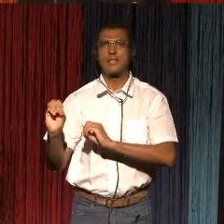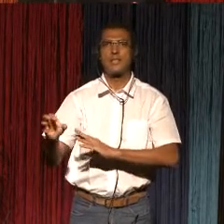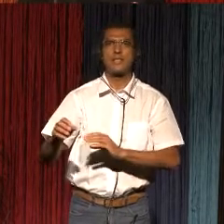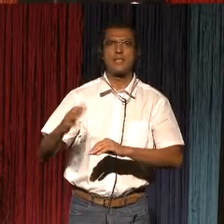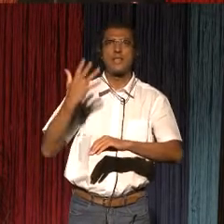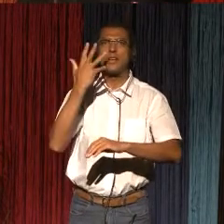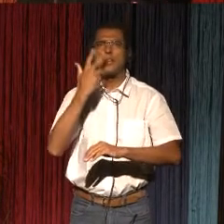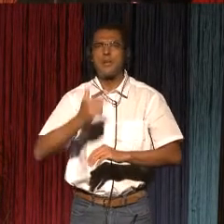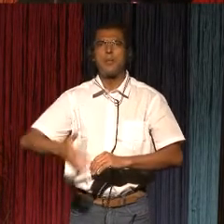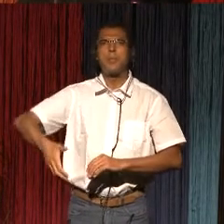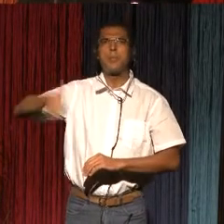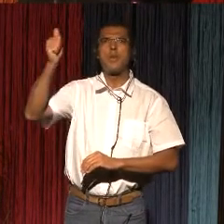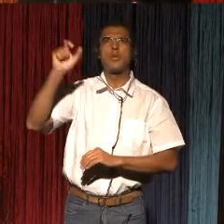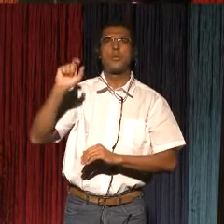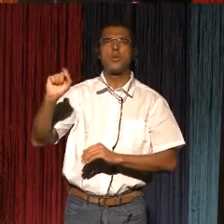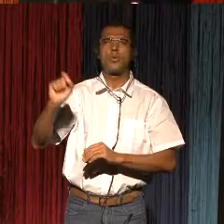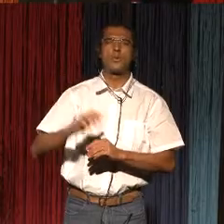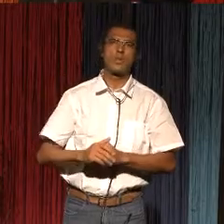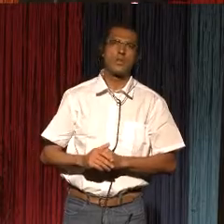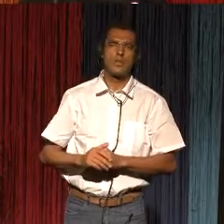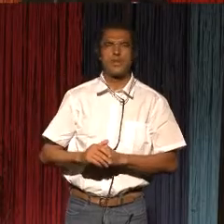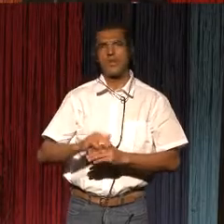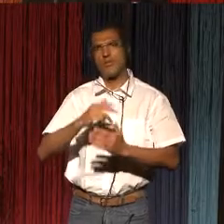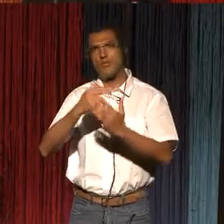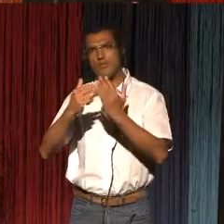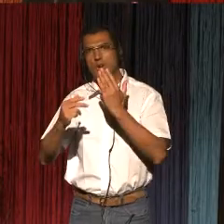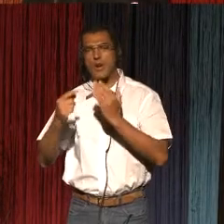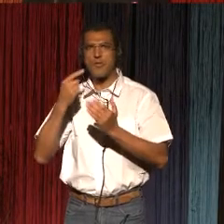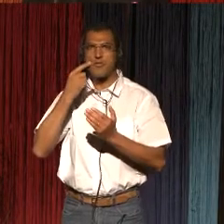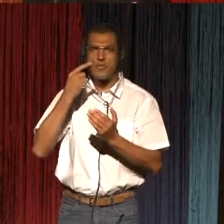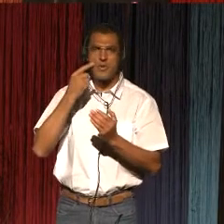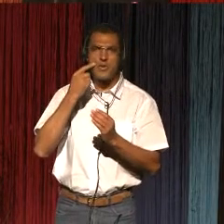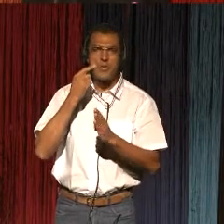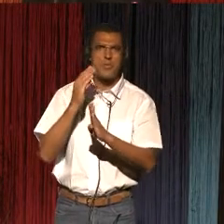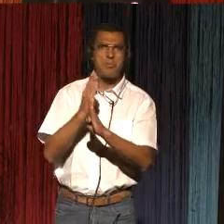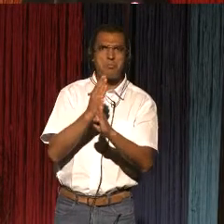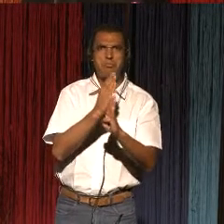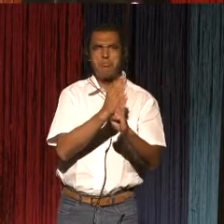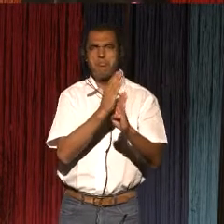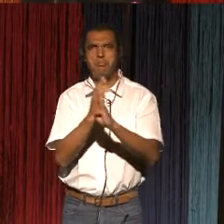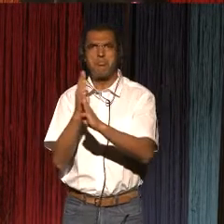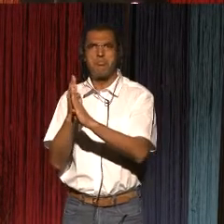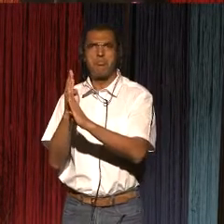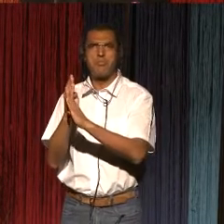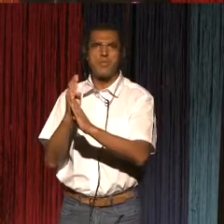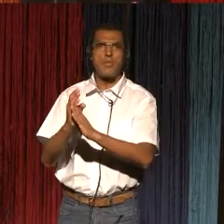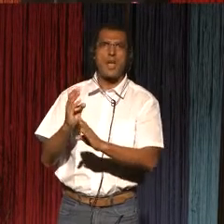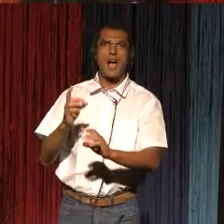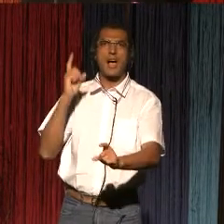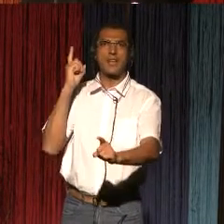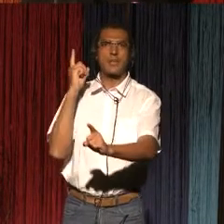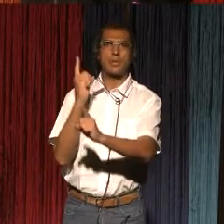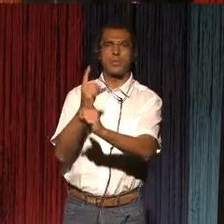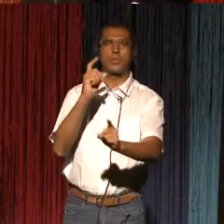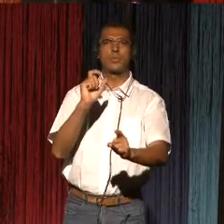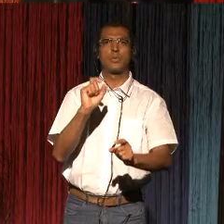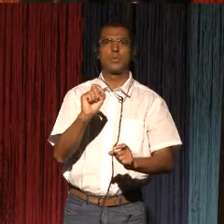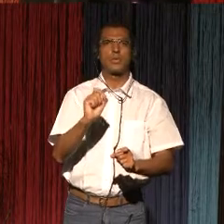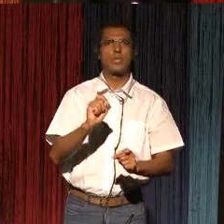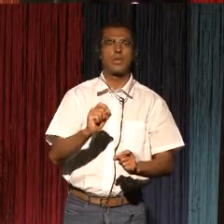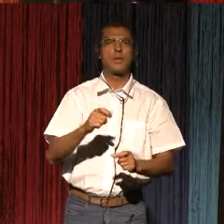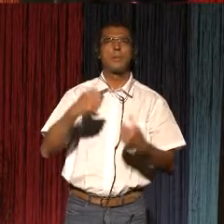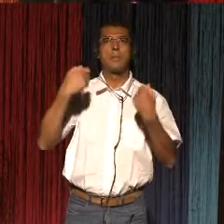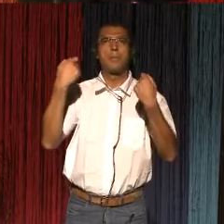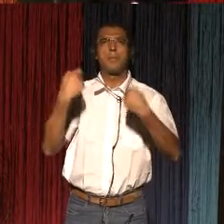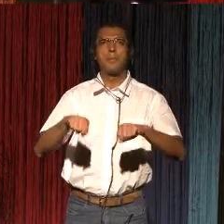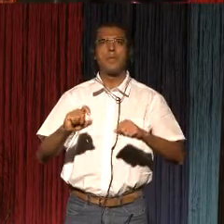era a proporção entre o adulto e a criança e nem a qualidade dos materiais. Não é que tudo isso não tenha importância, mas ele estava preocupado